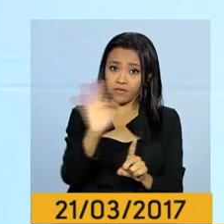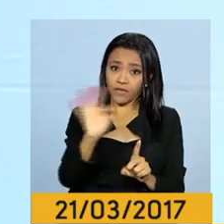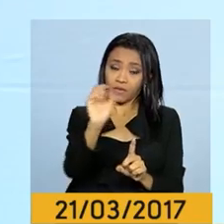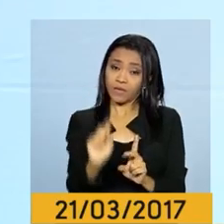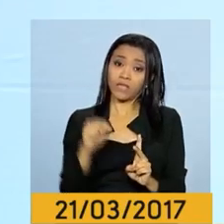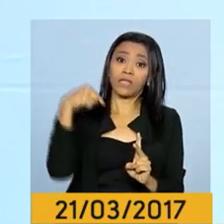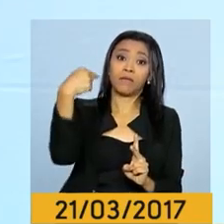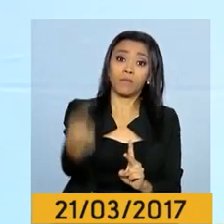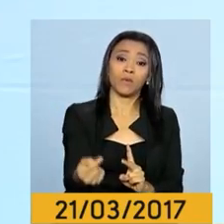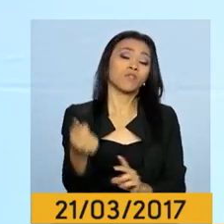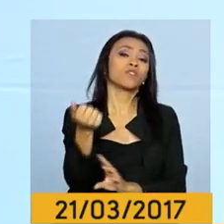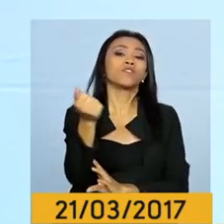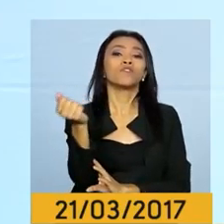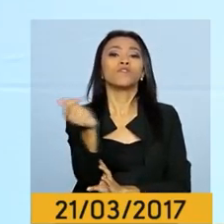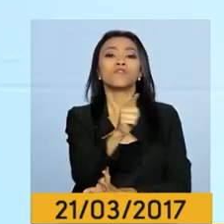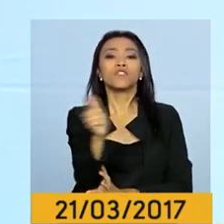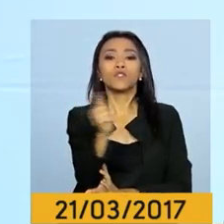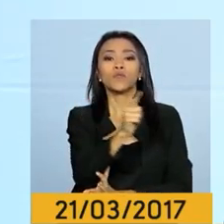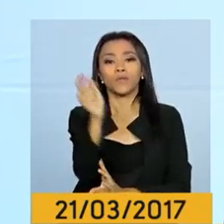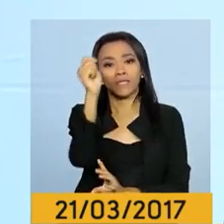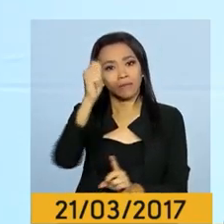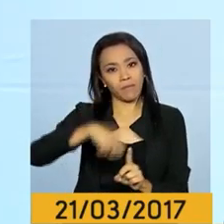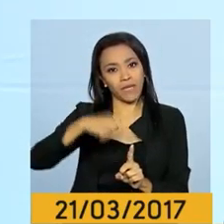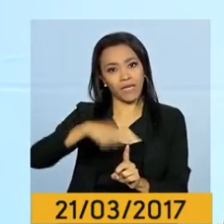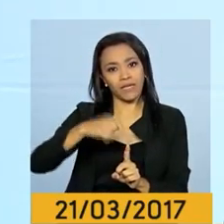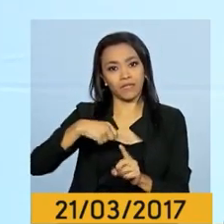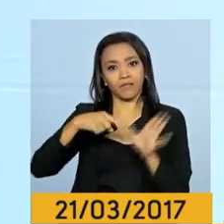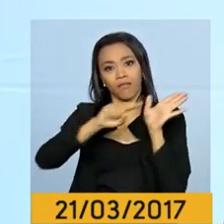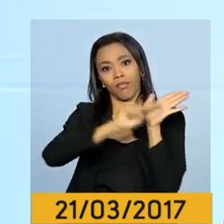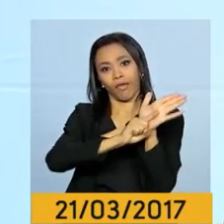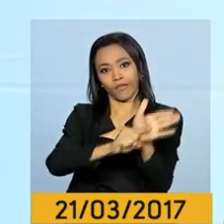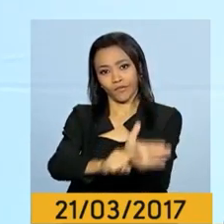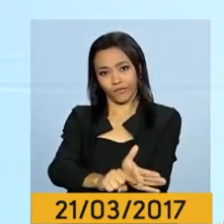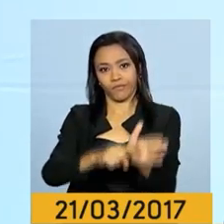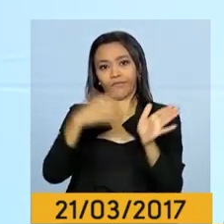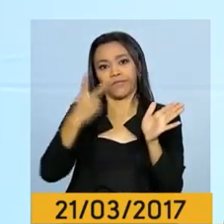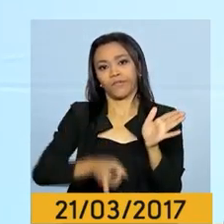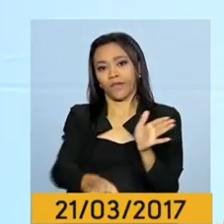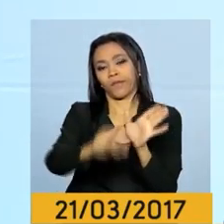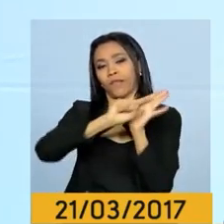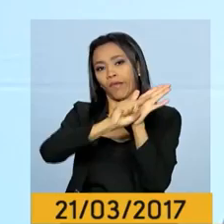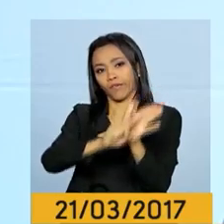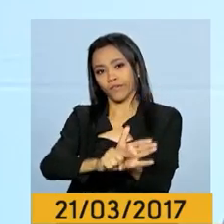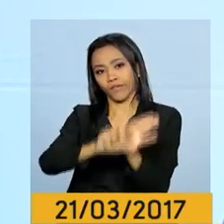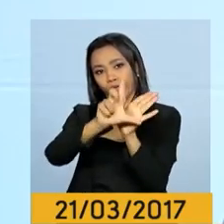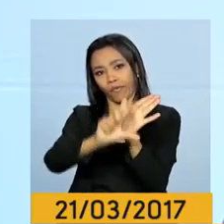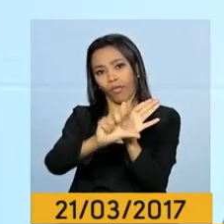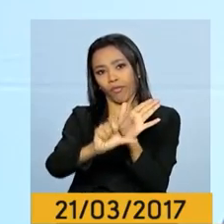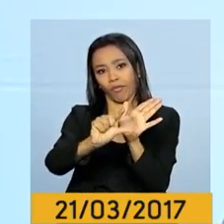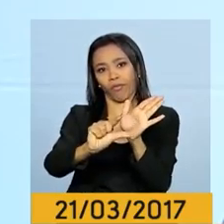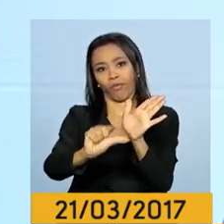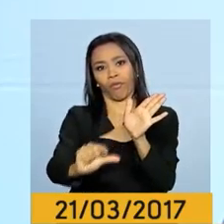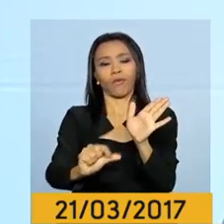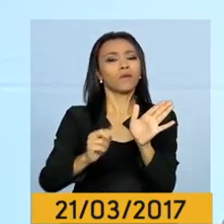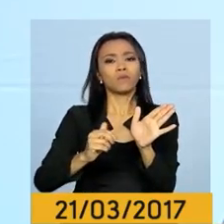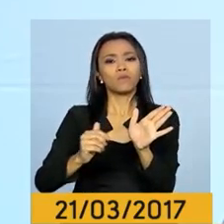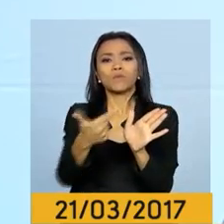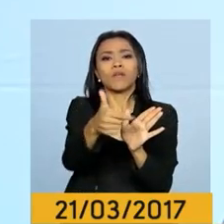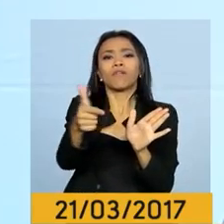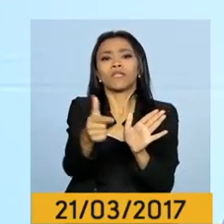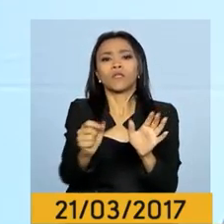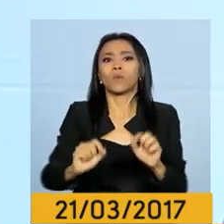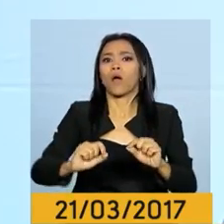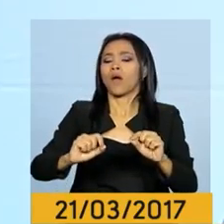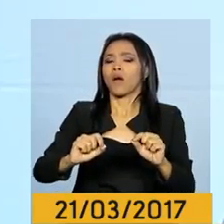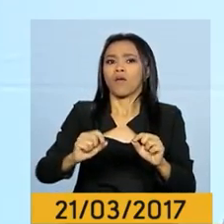de 22 meses de queda negativa, não é? Sempre havia uma redução e não um acréscimo. Este